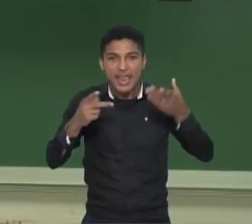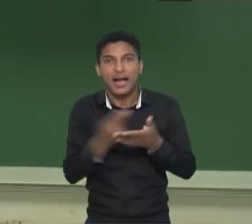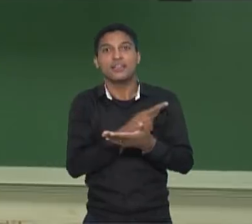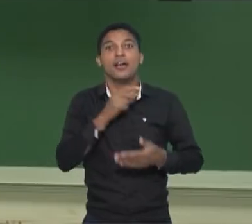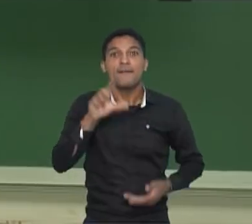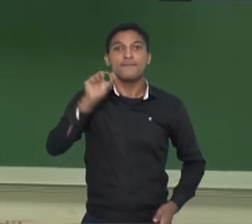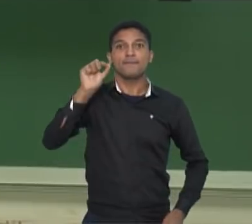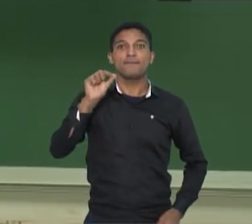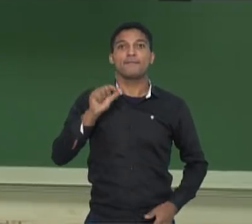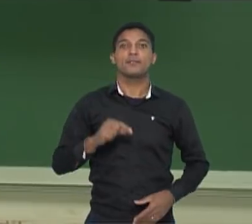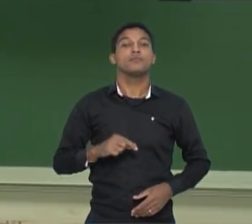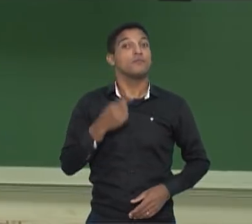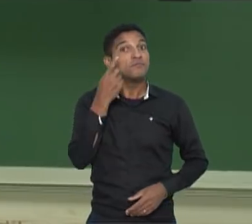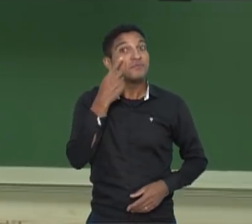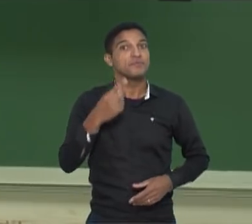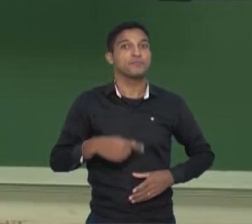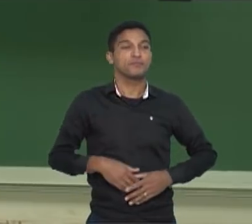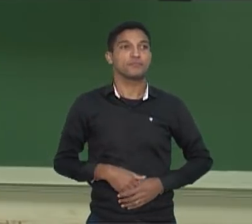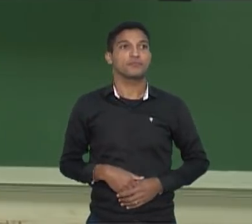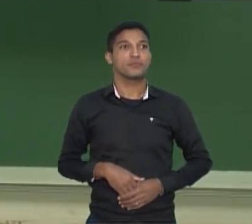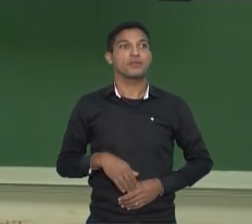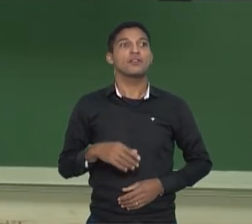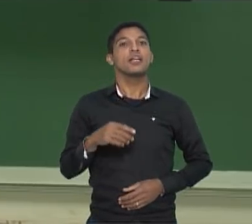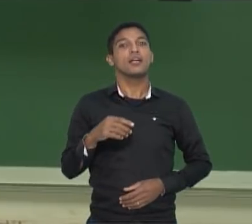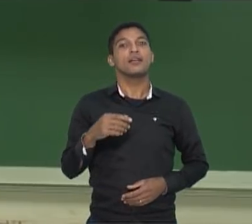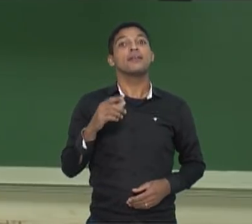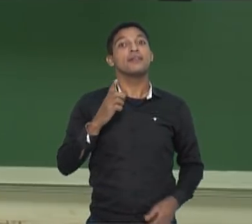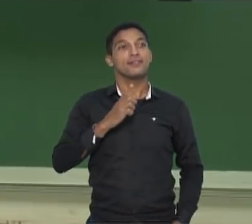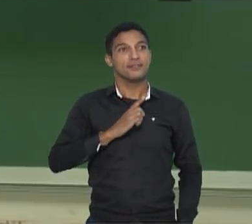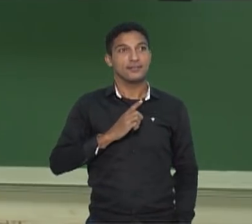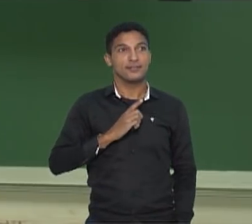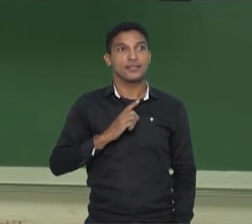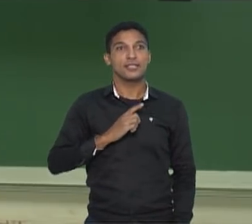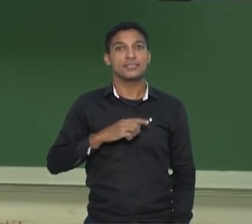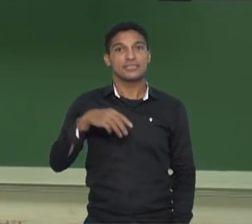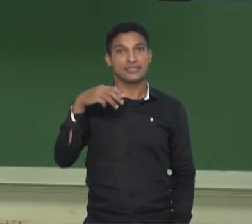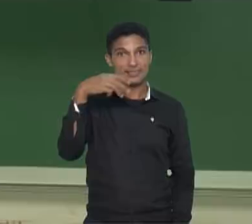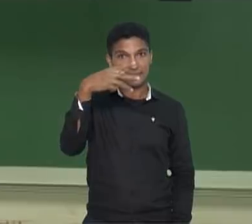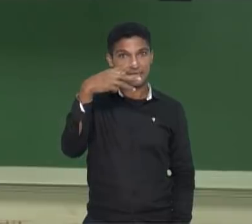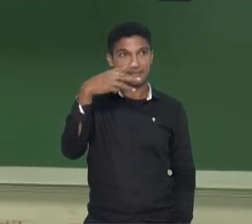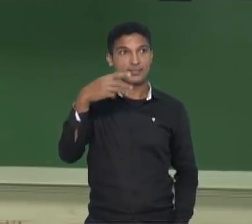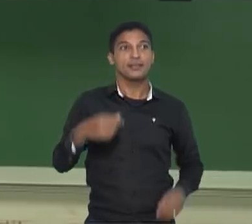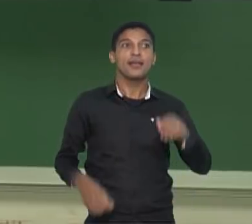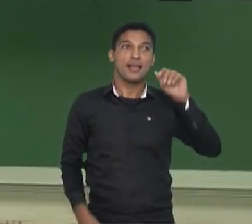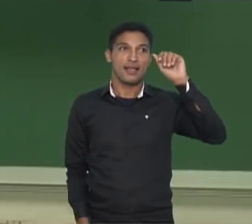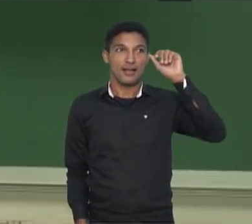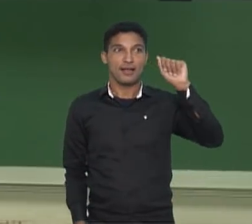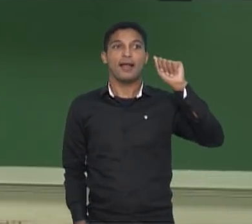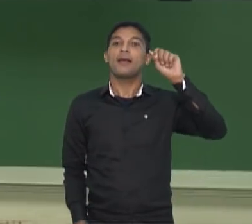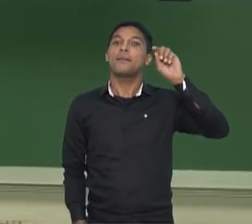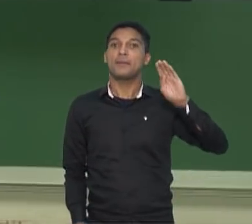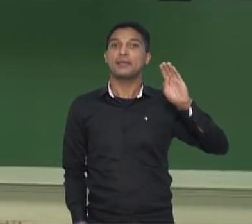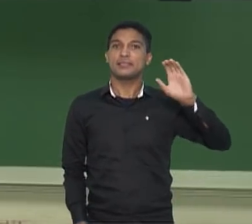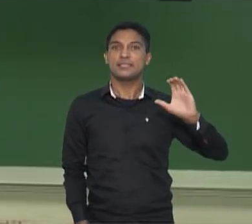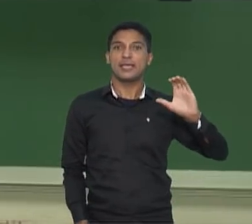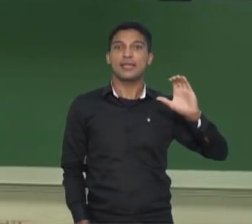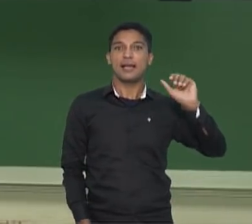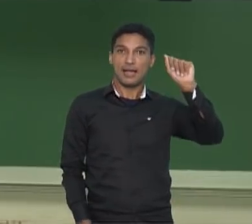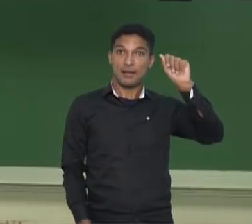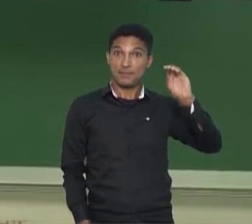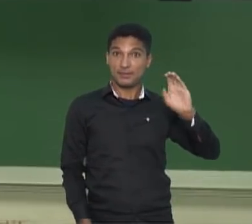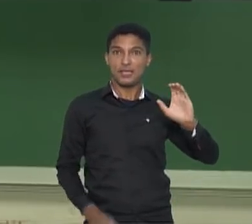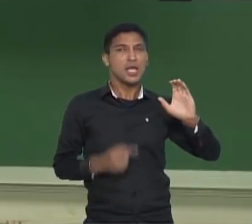Então, temos 4 opções, temos 3 opções, A, B e C.